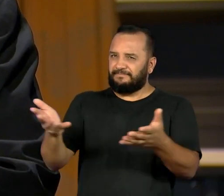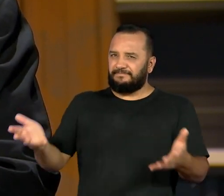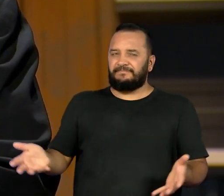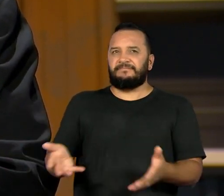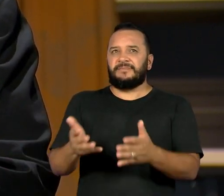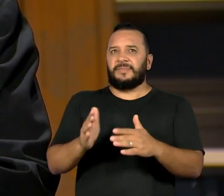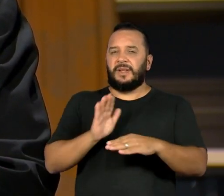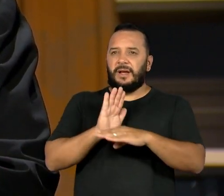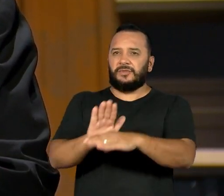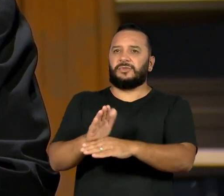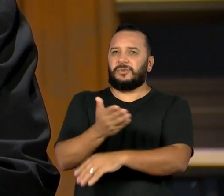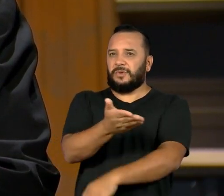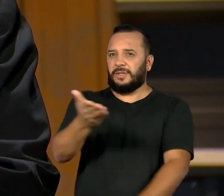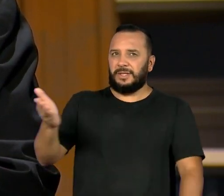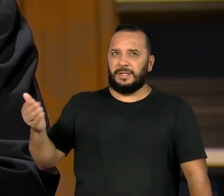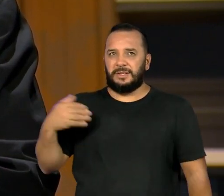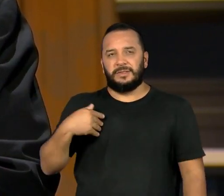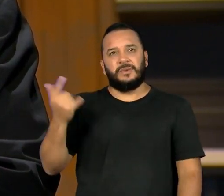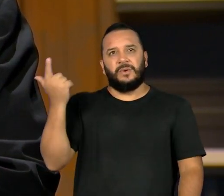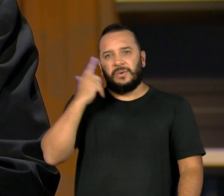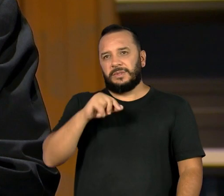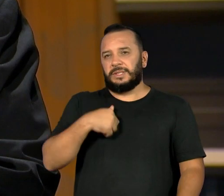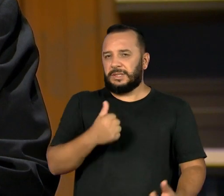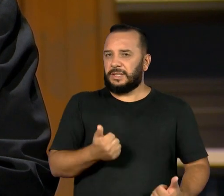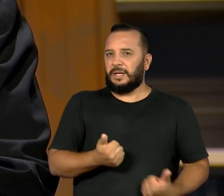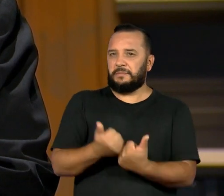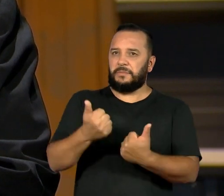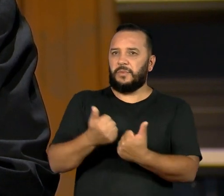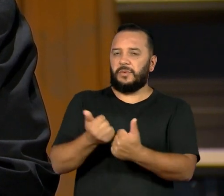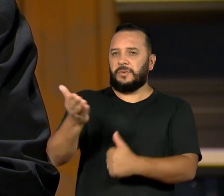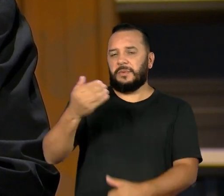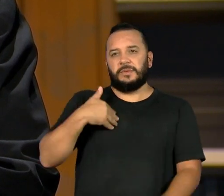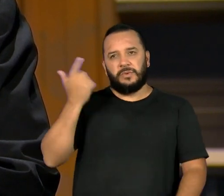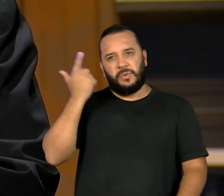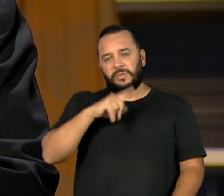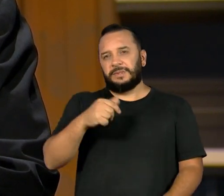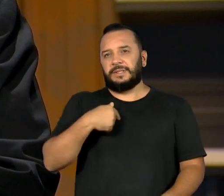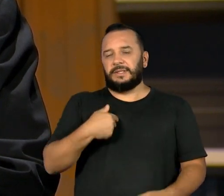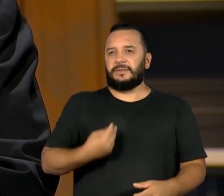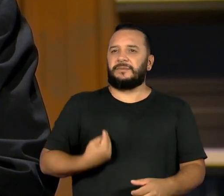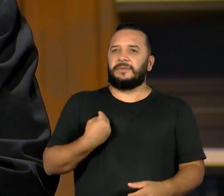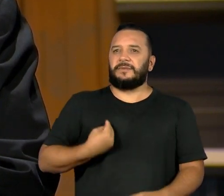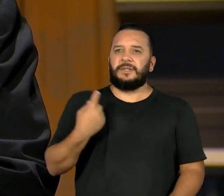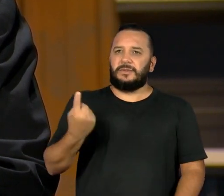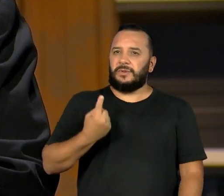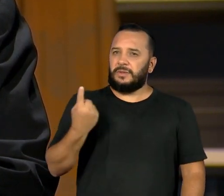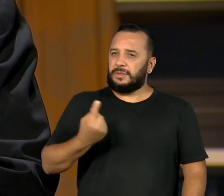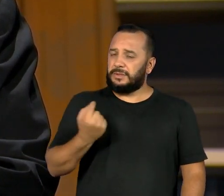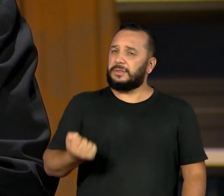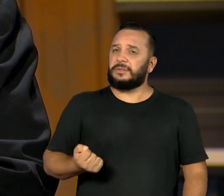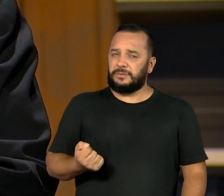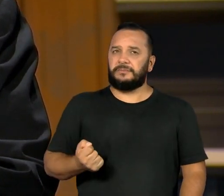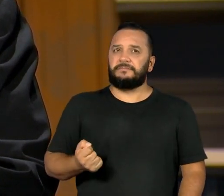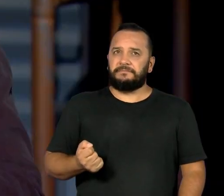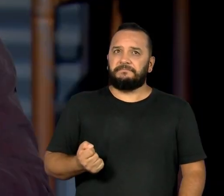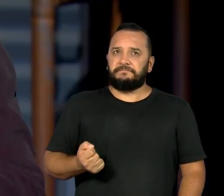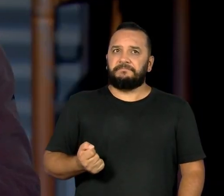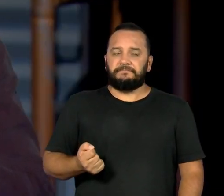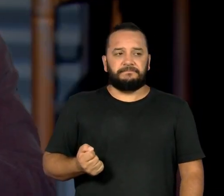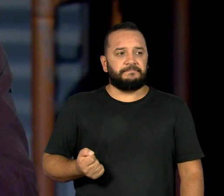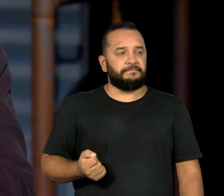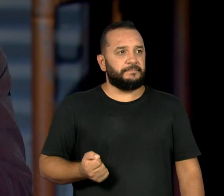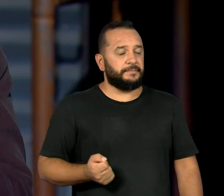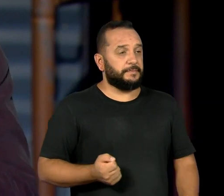vamos simplificar, deram todo o suporte necessário e foram desafiados. Sim. Foram desafiados. E o que